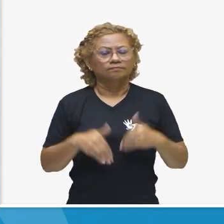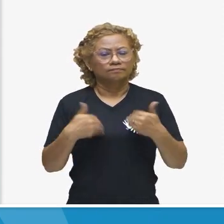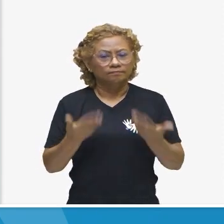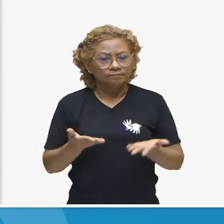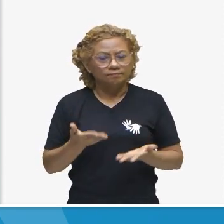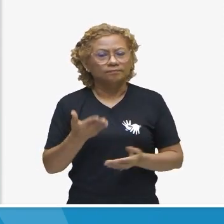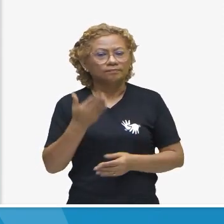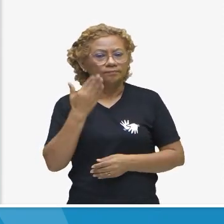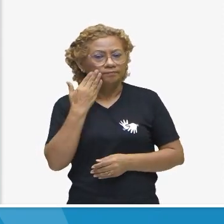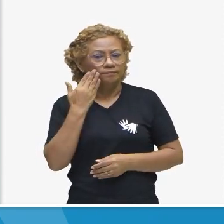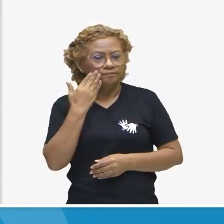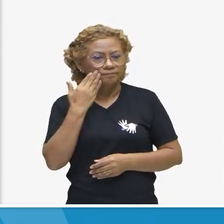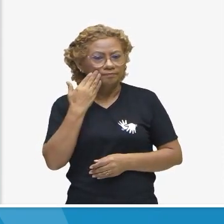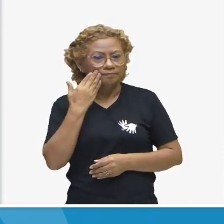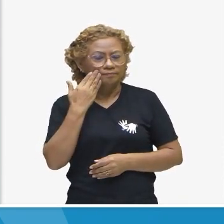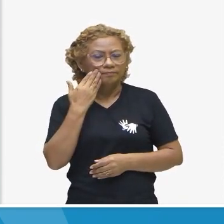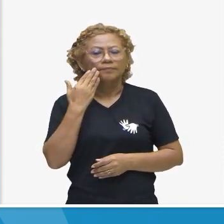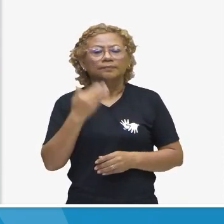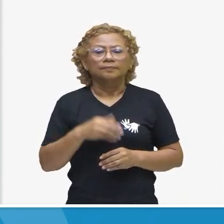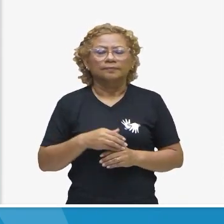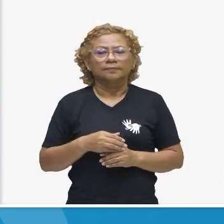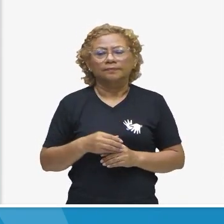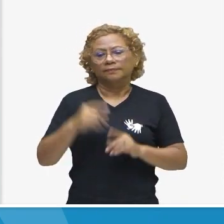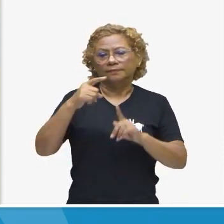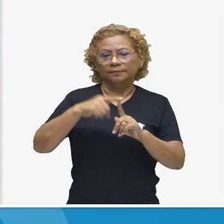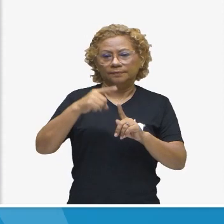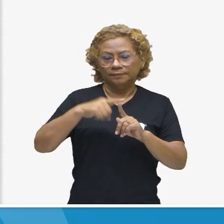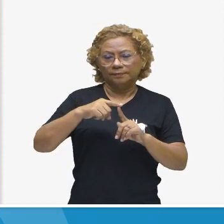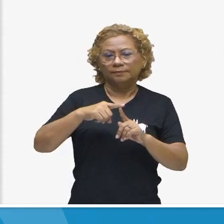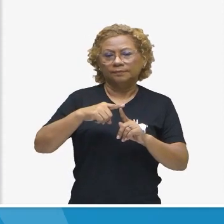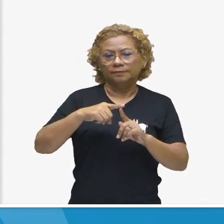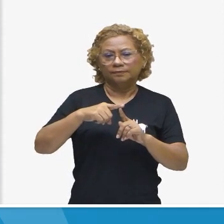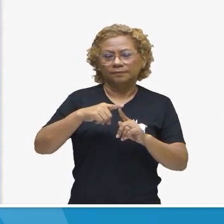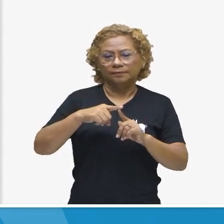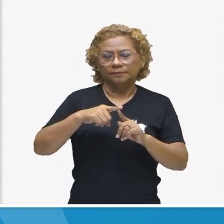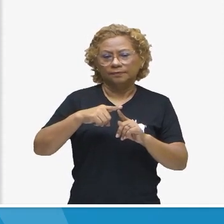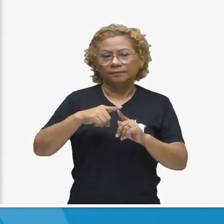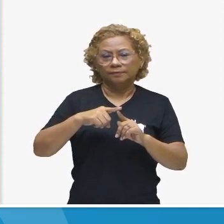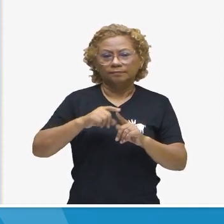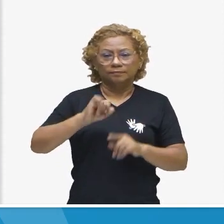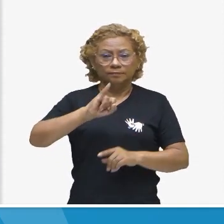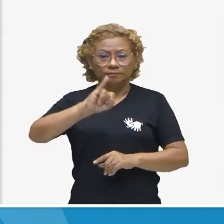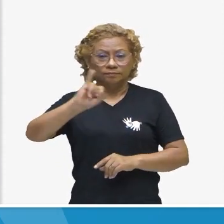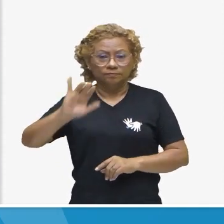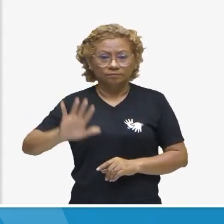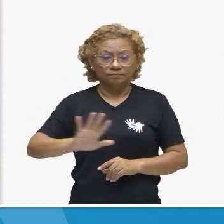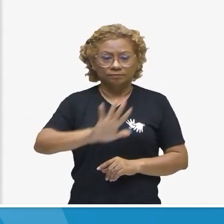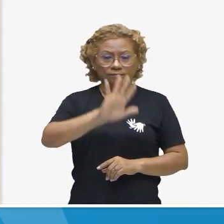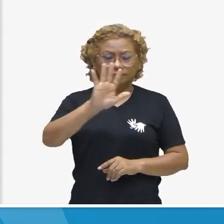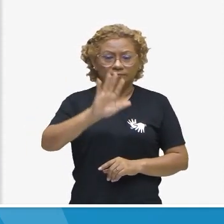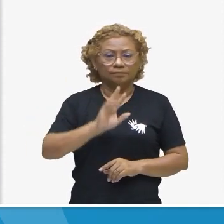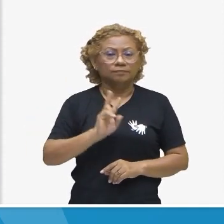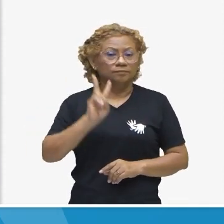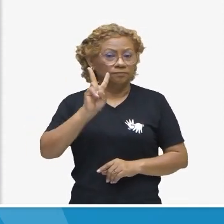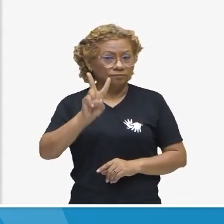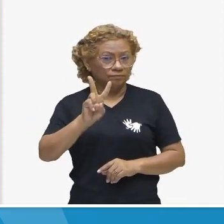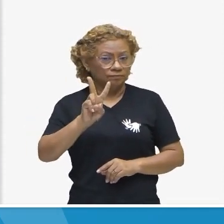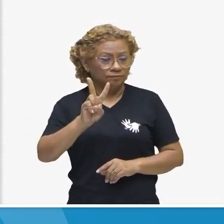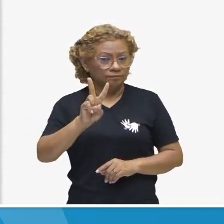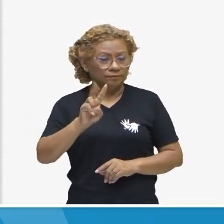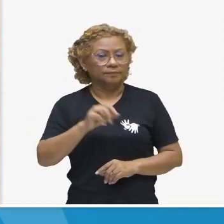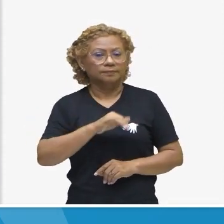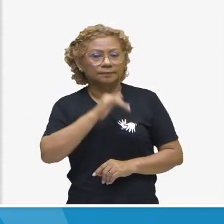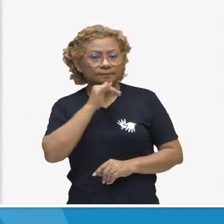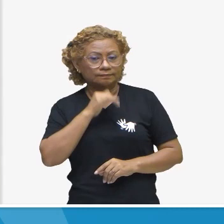projeção, é uma sombra, tá? É uma imagem refletida que é projetada no plano,